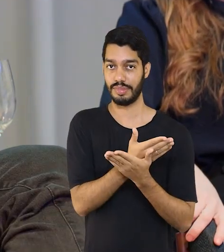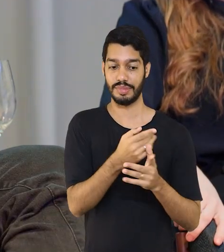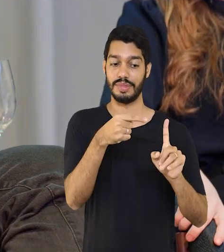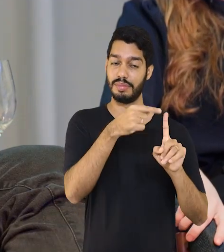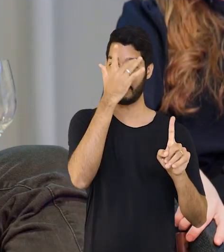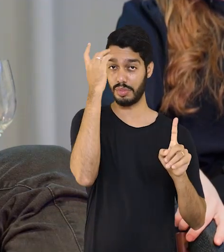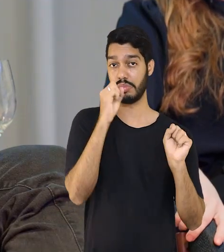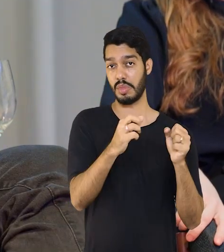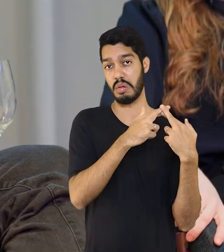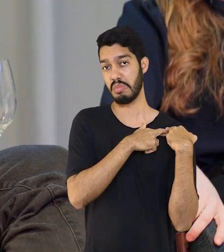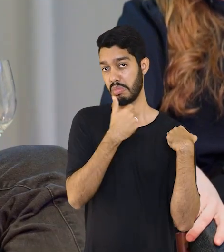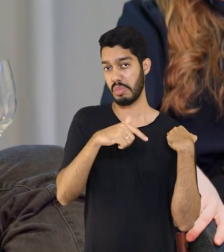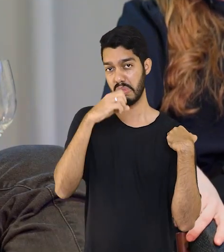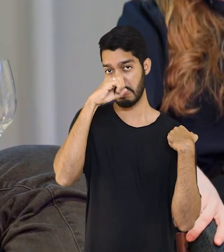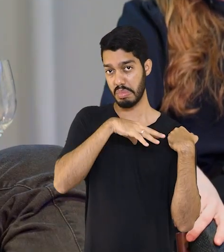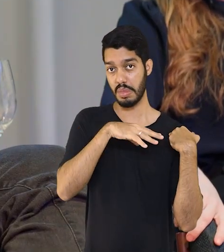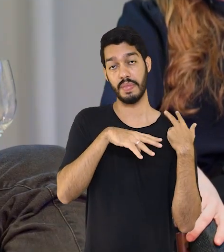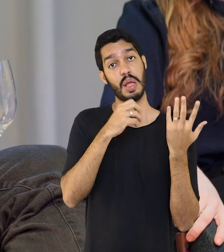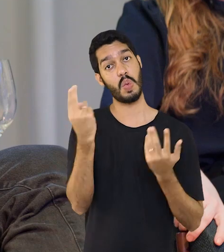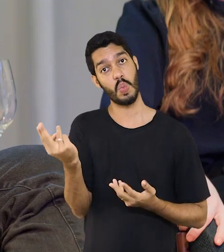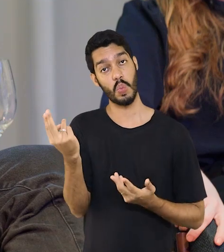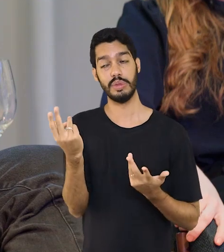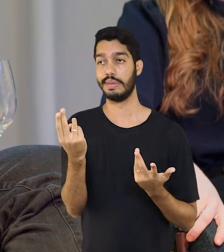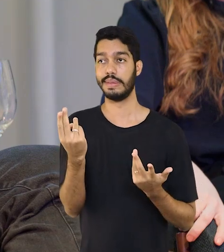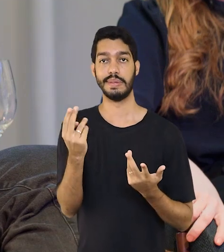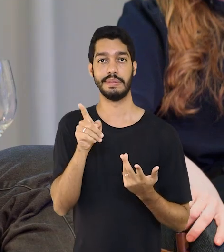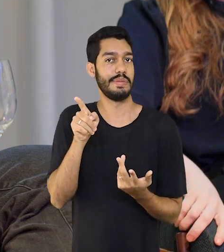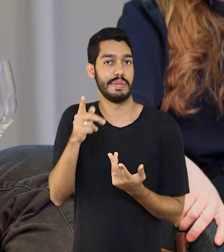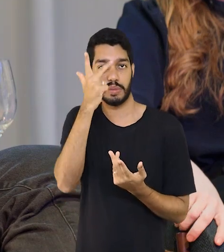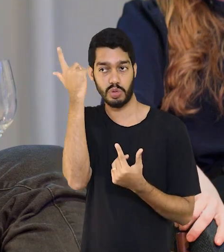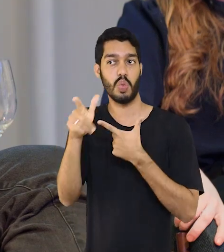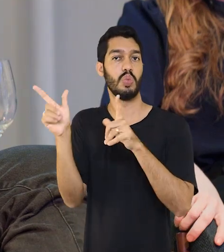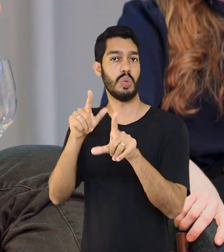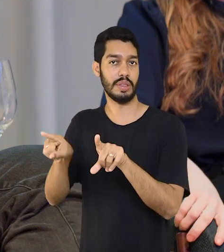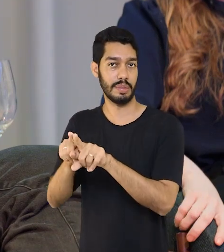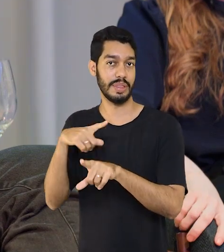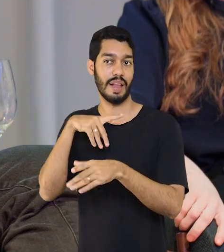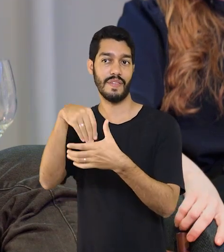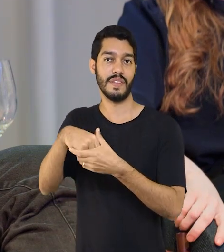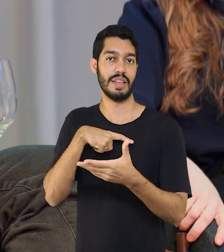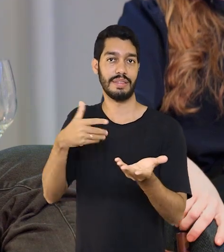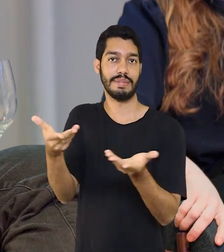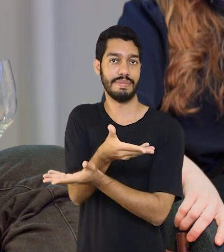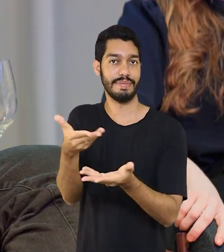ser irresponsável em relação às suas atitudes, mas como os outros atores que estão ali dentro. Então,